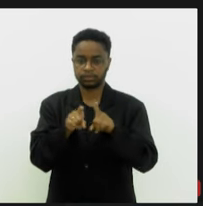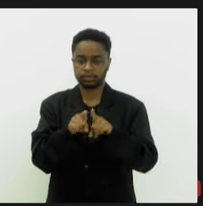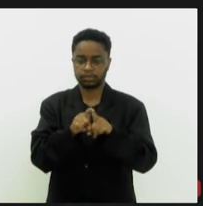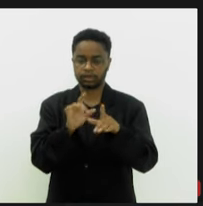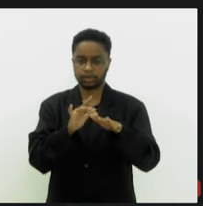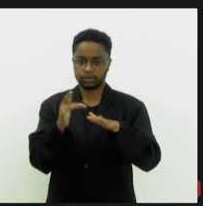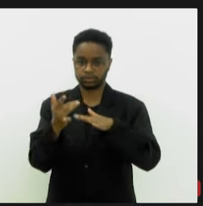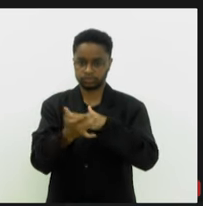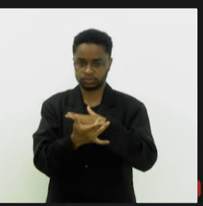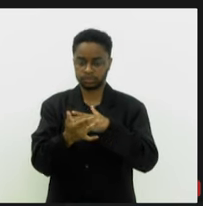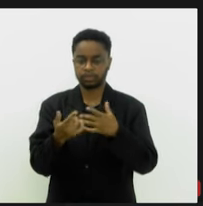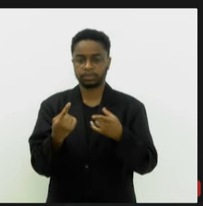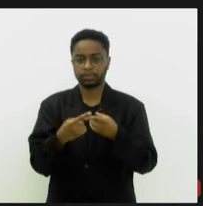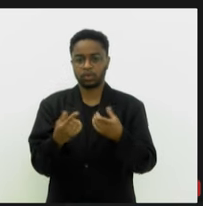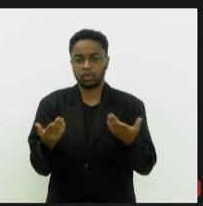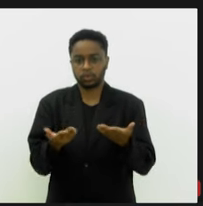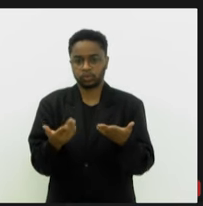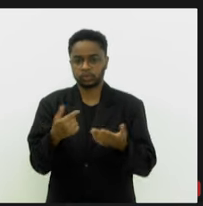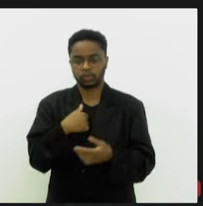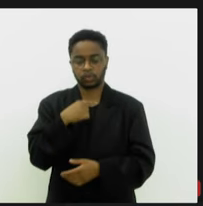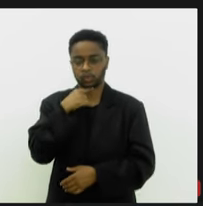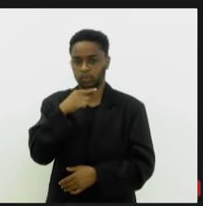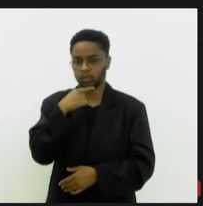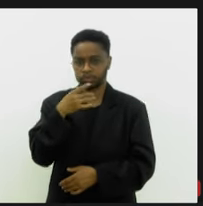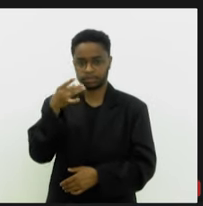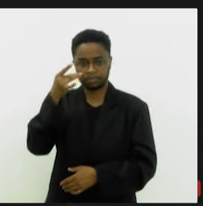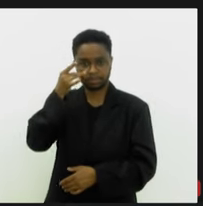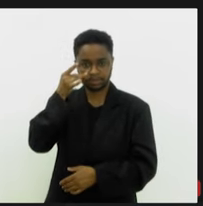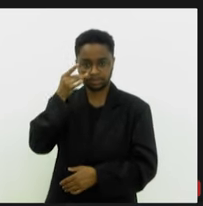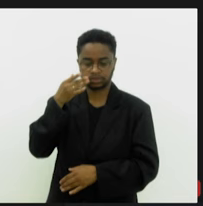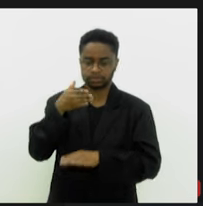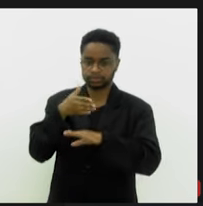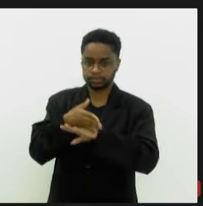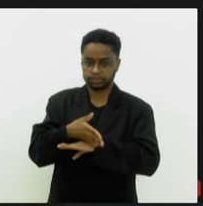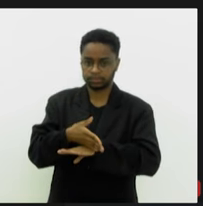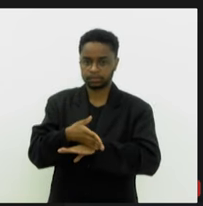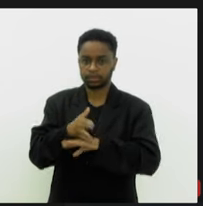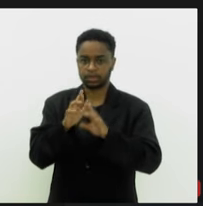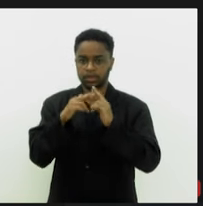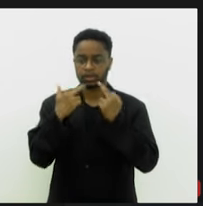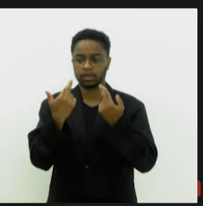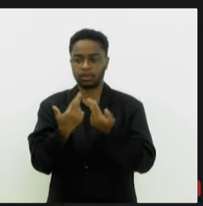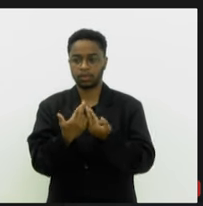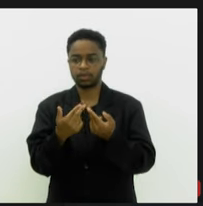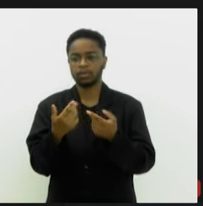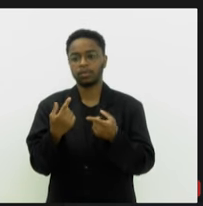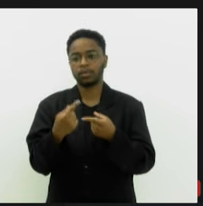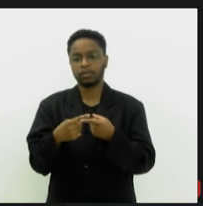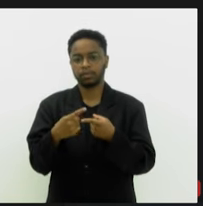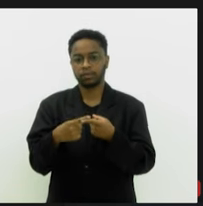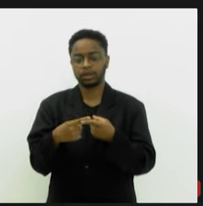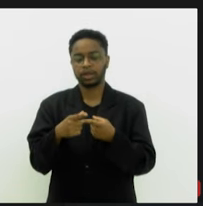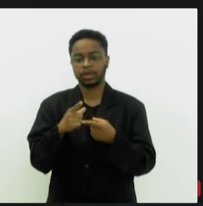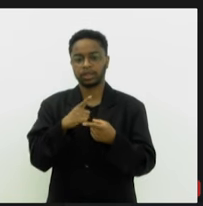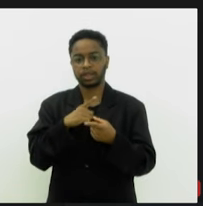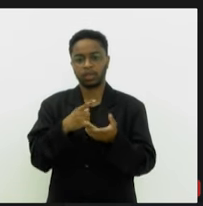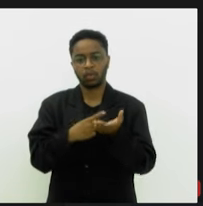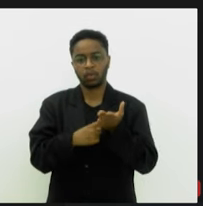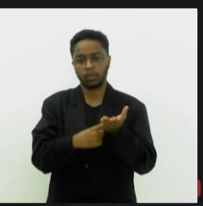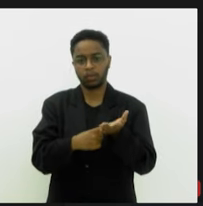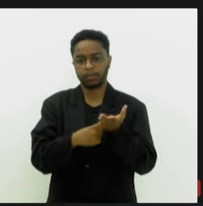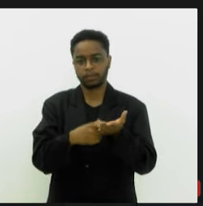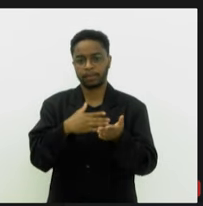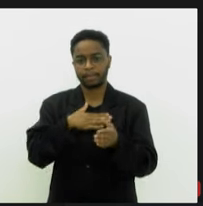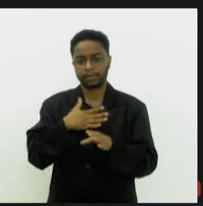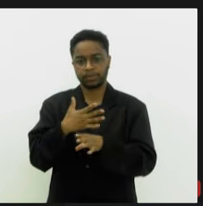sociais. Hoje não pude estar presencialmente na sessão, em cumprimento de agendas aqui no meu